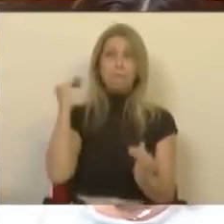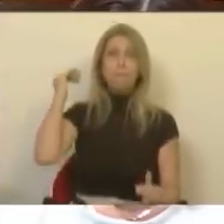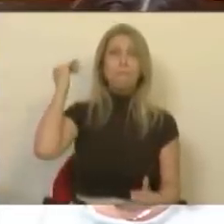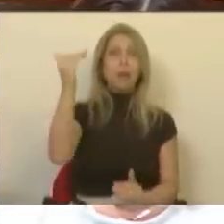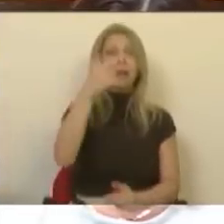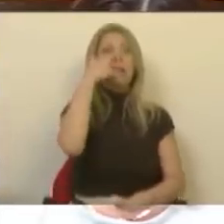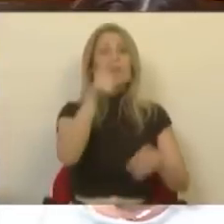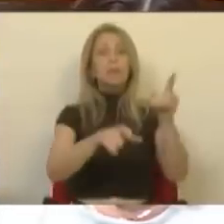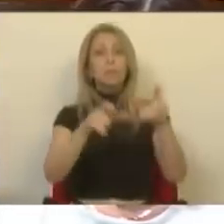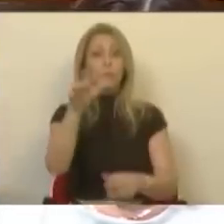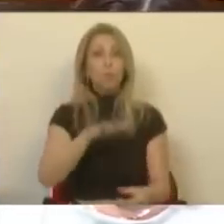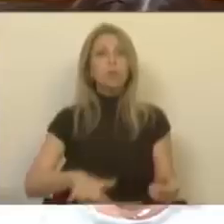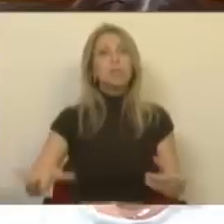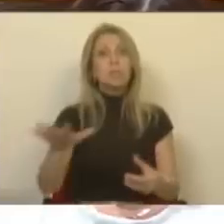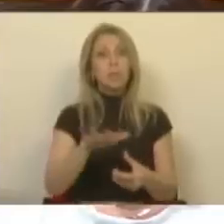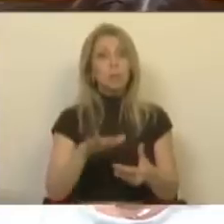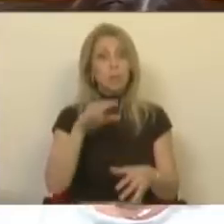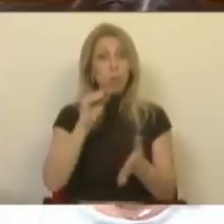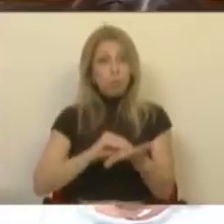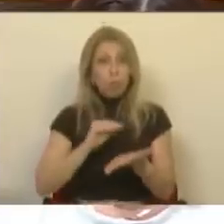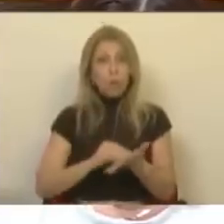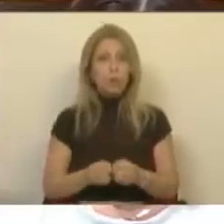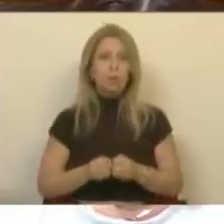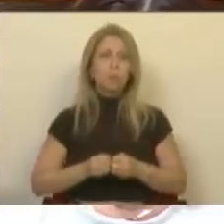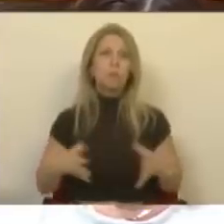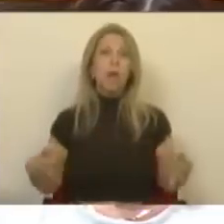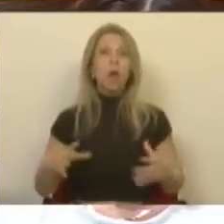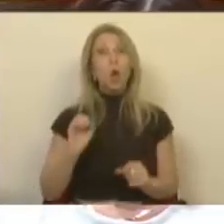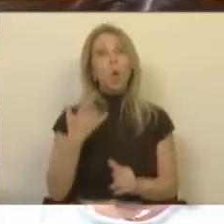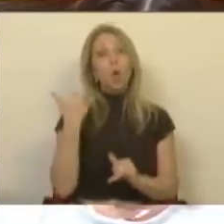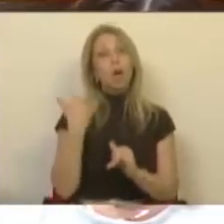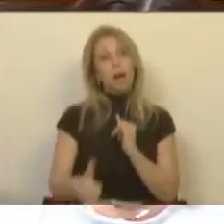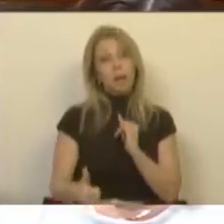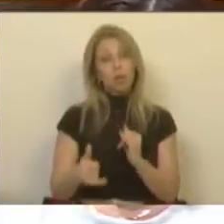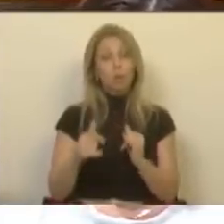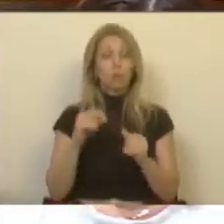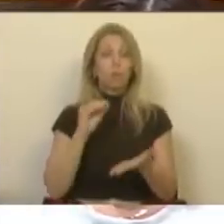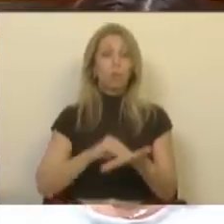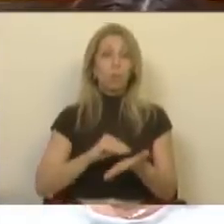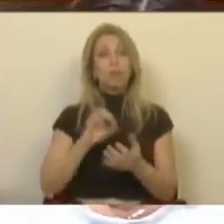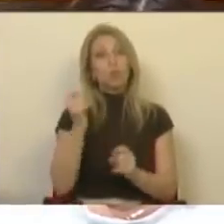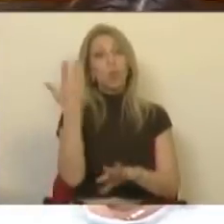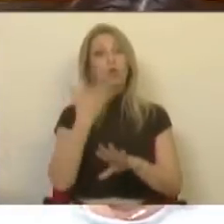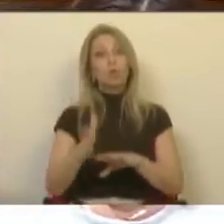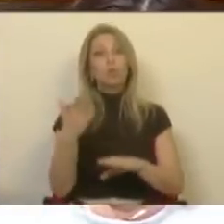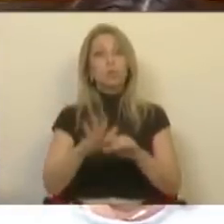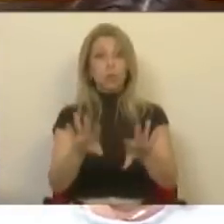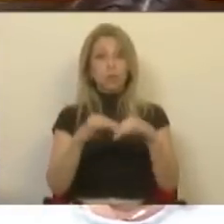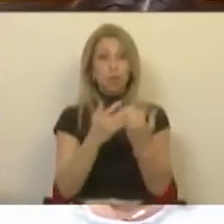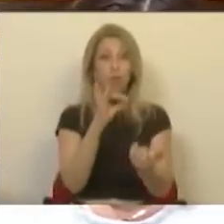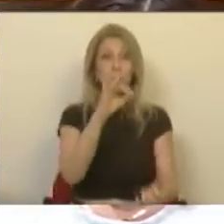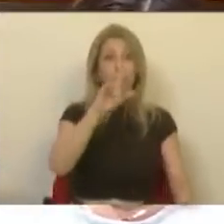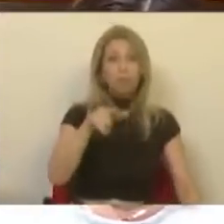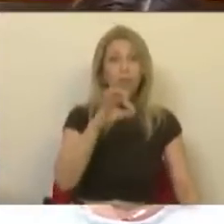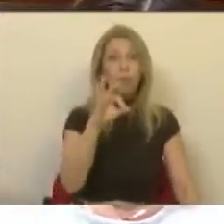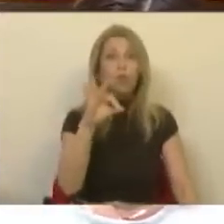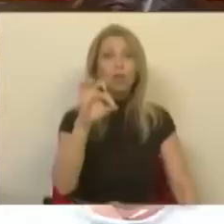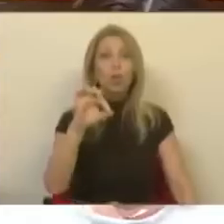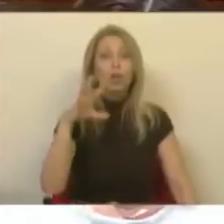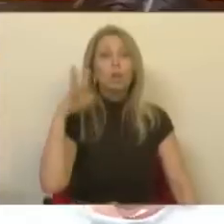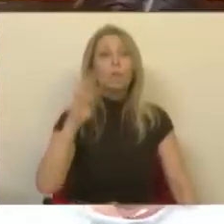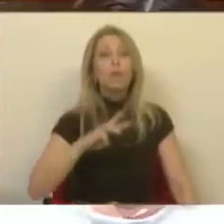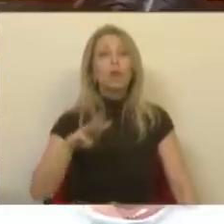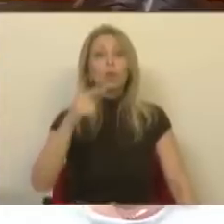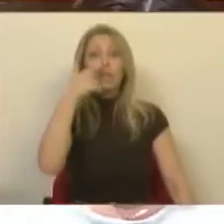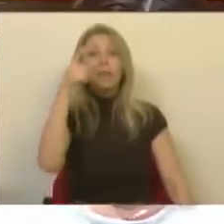pessoas em situação de pobreza ou risco de risco pobreza ou exclusão social 4,48 milhões de portugueses antes das